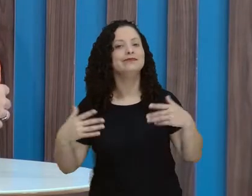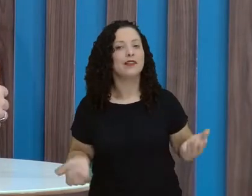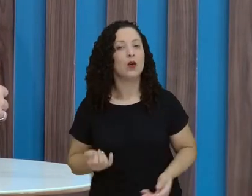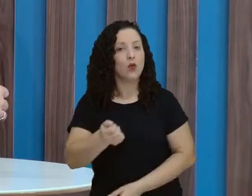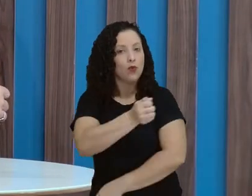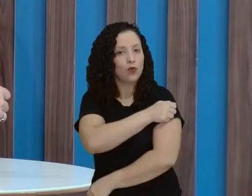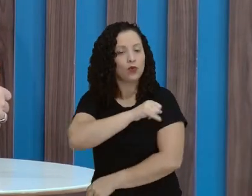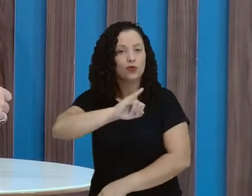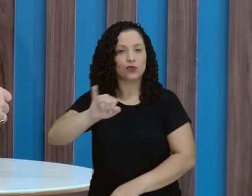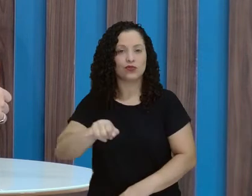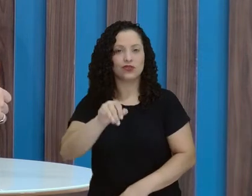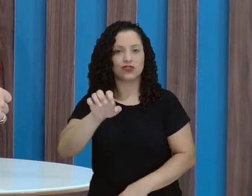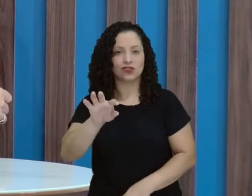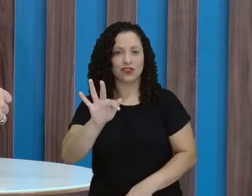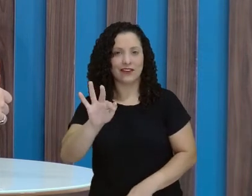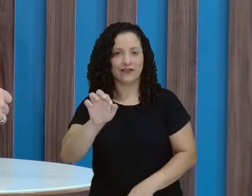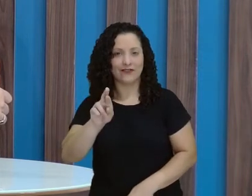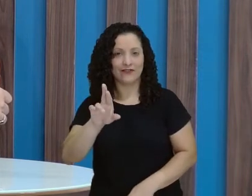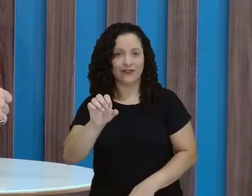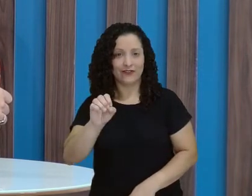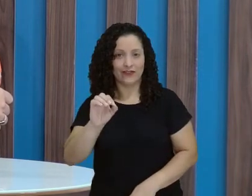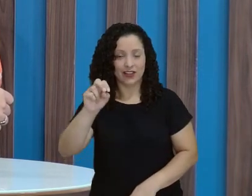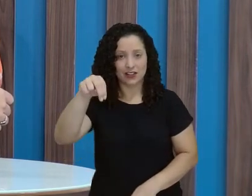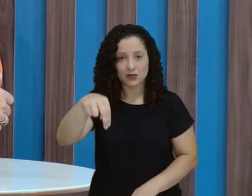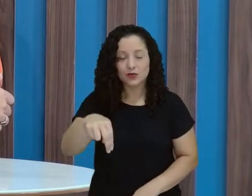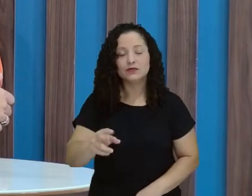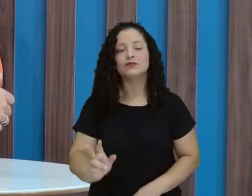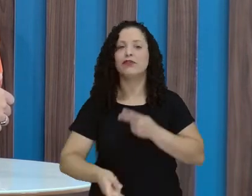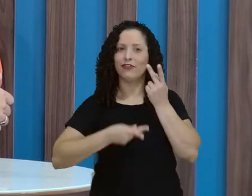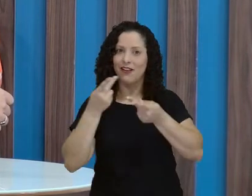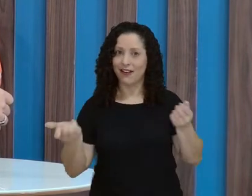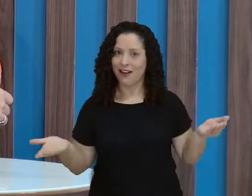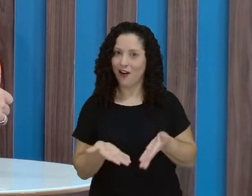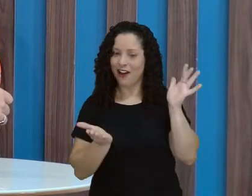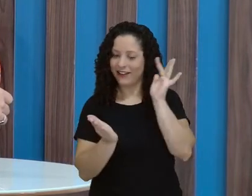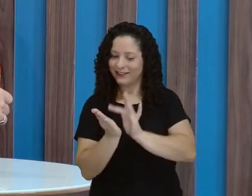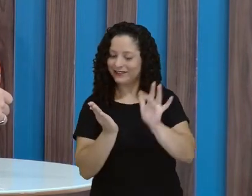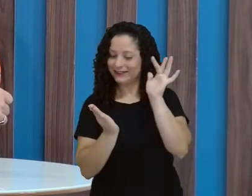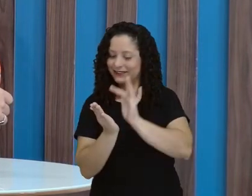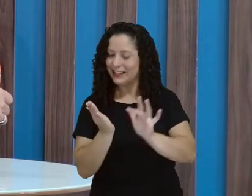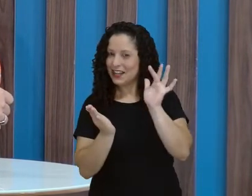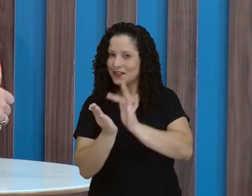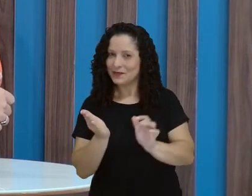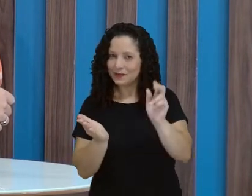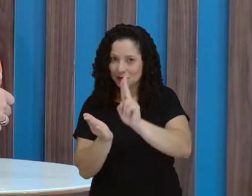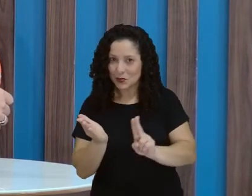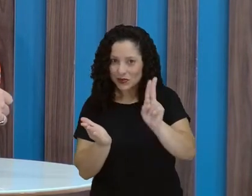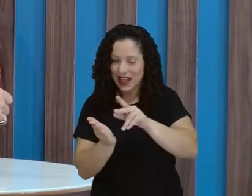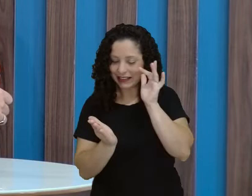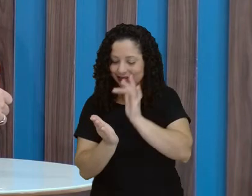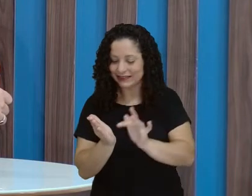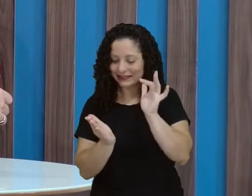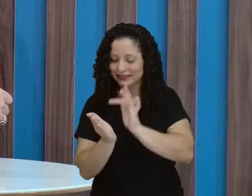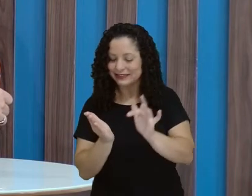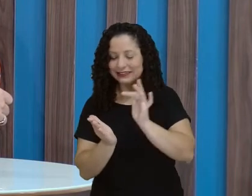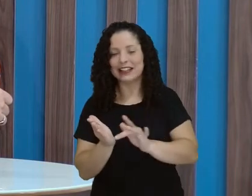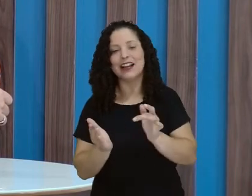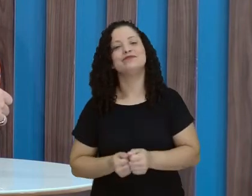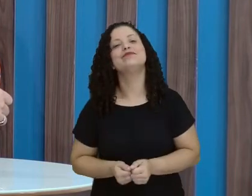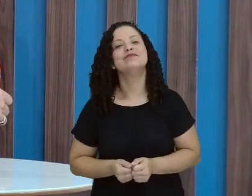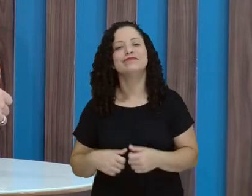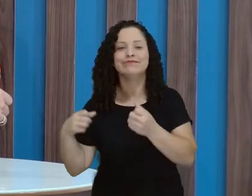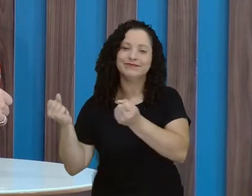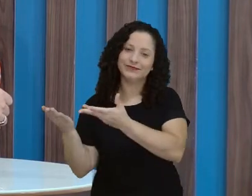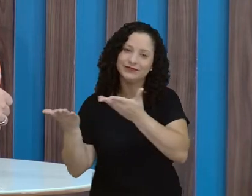Jefferson disse aqui, todo feliz, sorridente, contente, que agora está com tablet. Aí ele colocou aqui no chat. Seja bem-vindo,